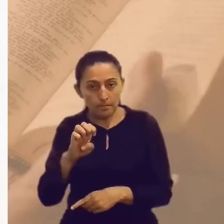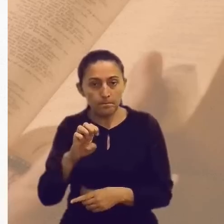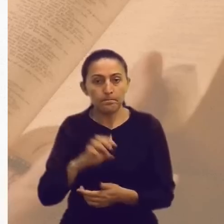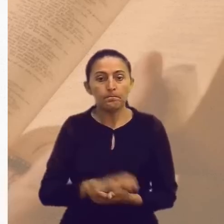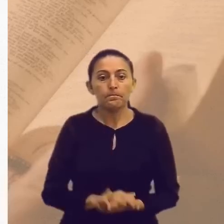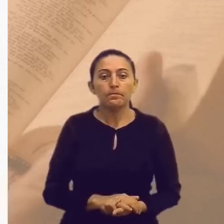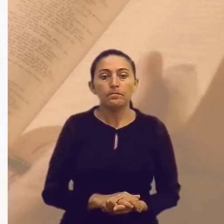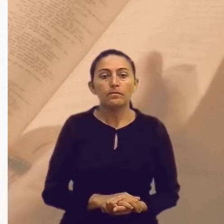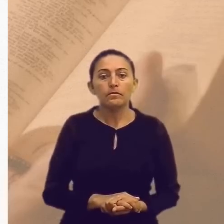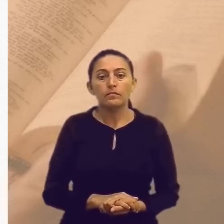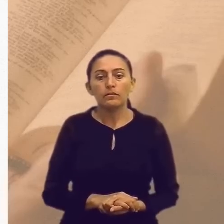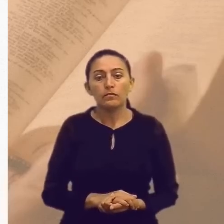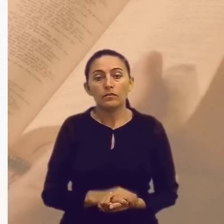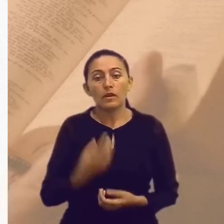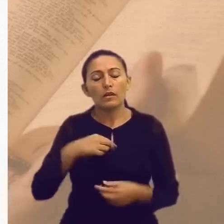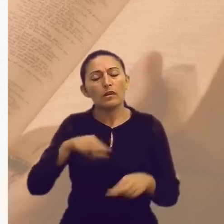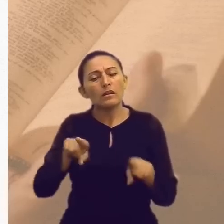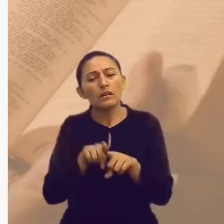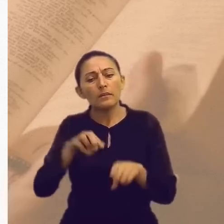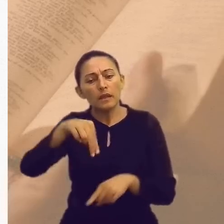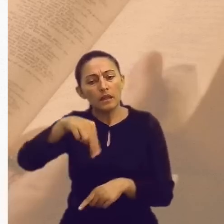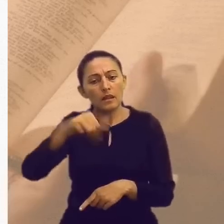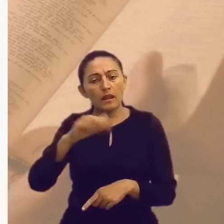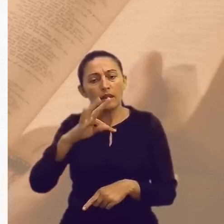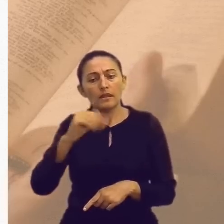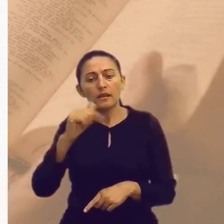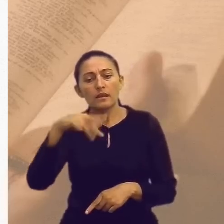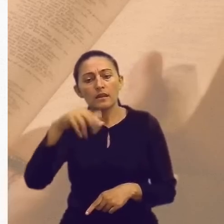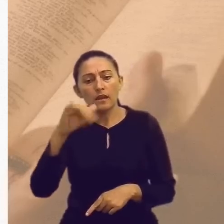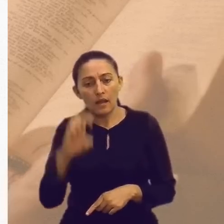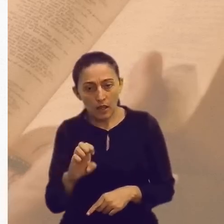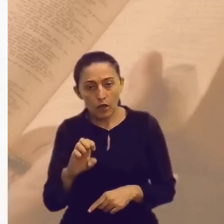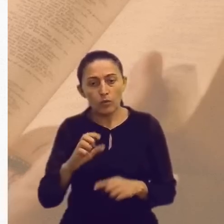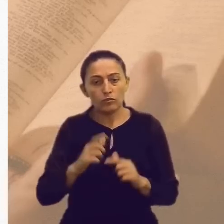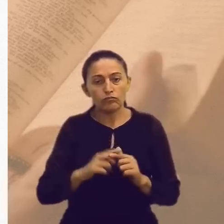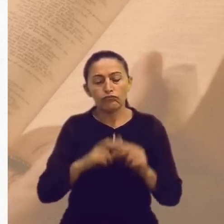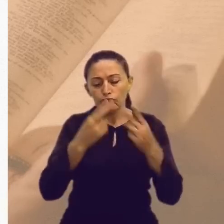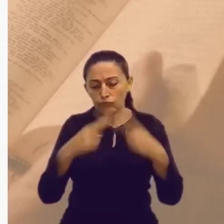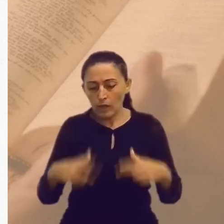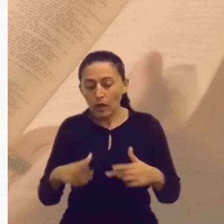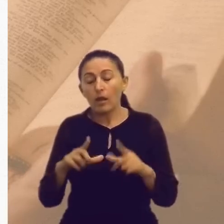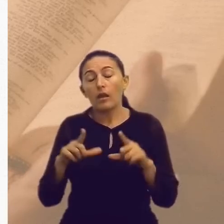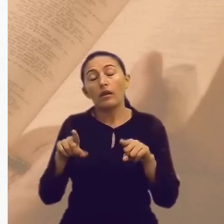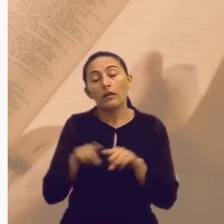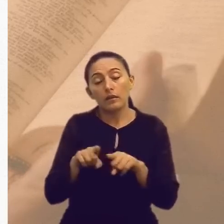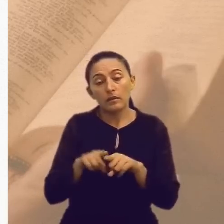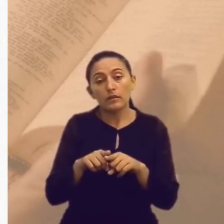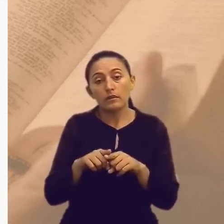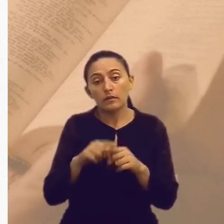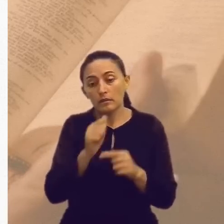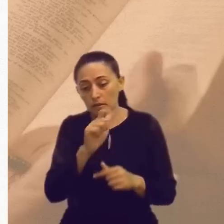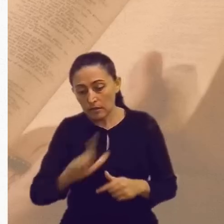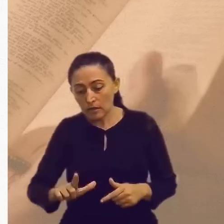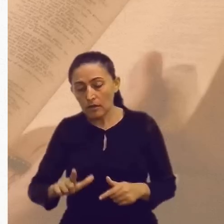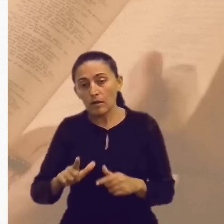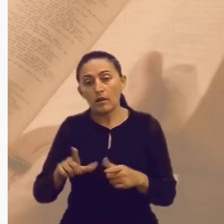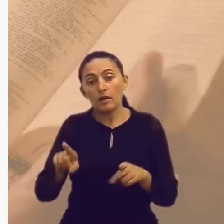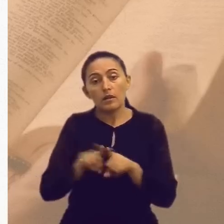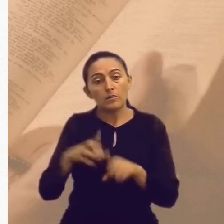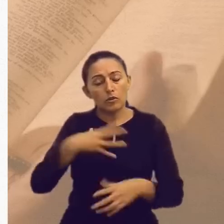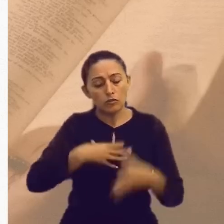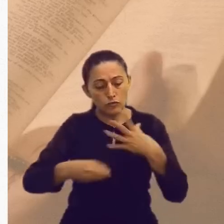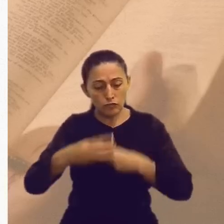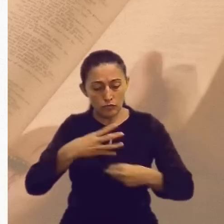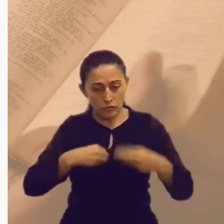e Natanael, que era de Caná da Galileia, os filhos de Zebedeu